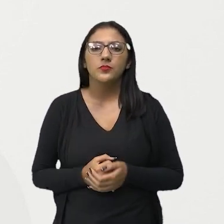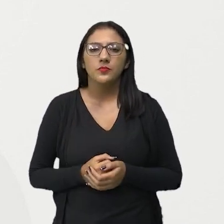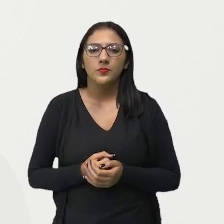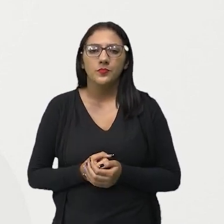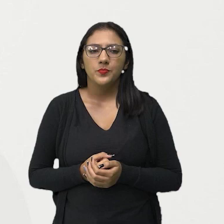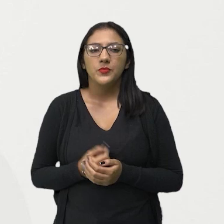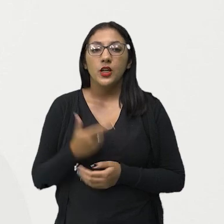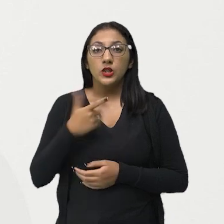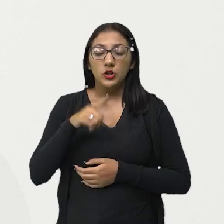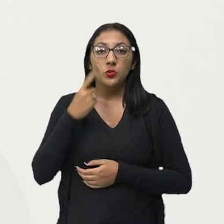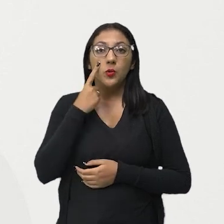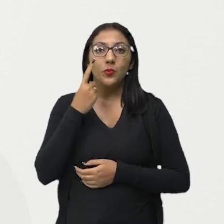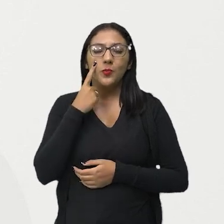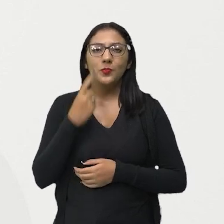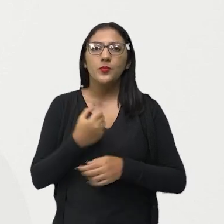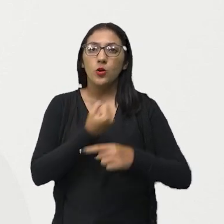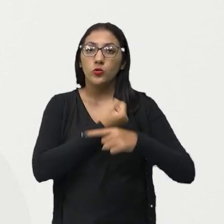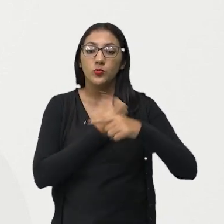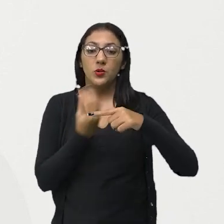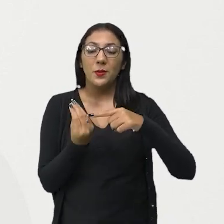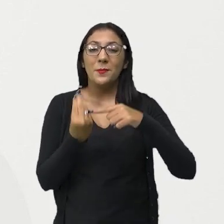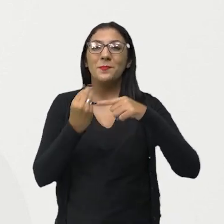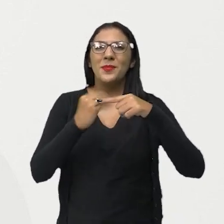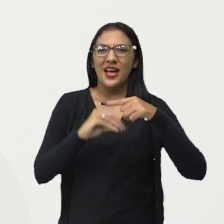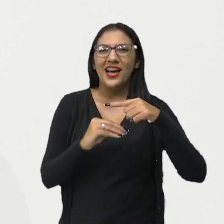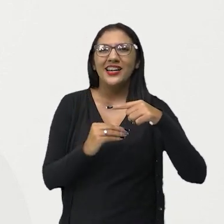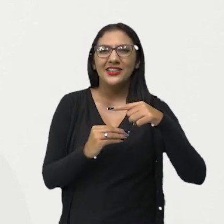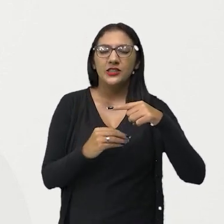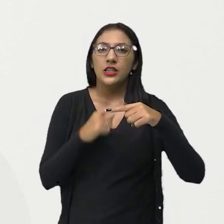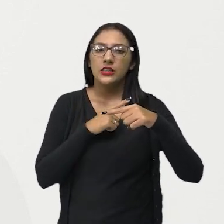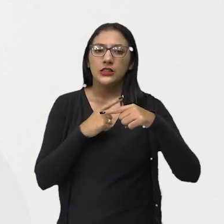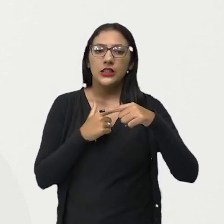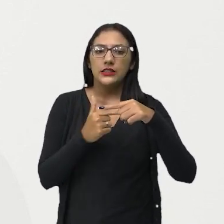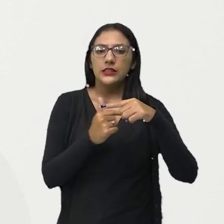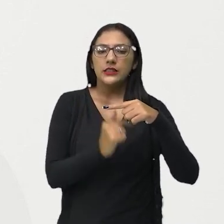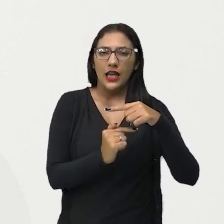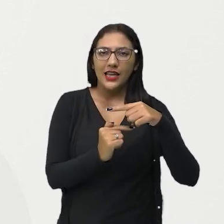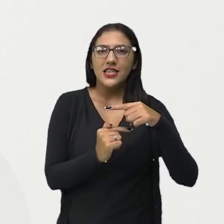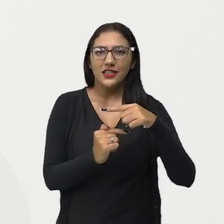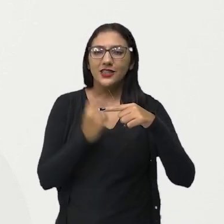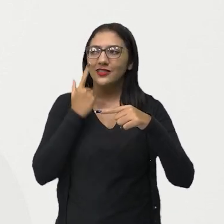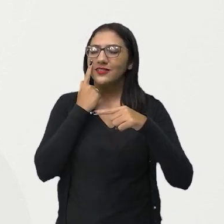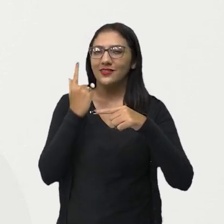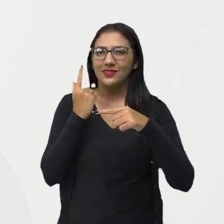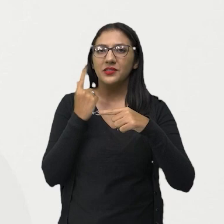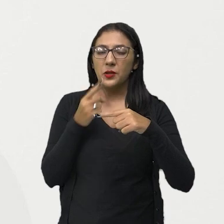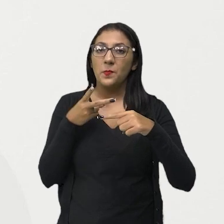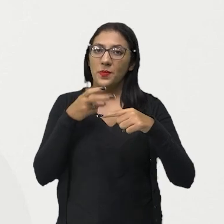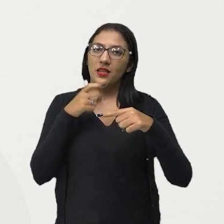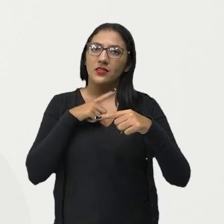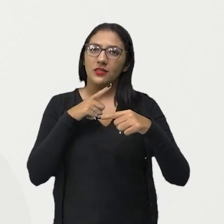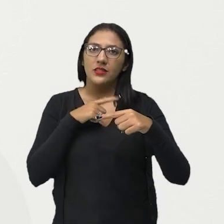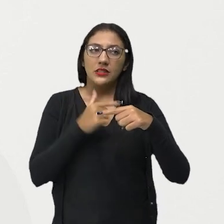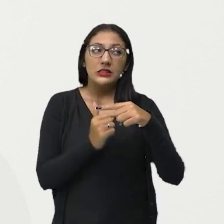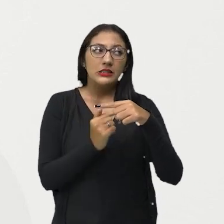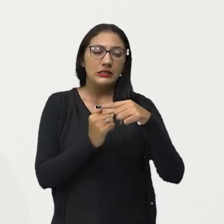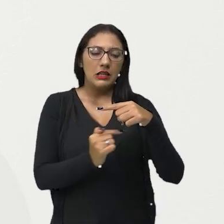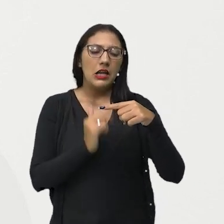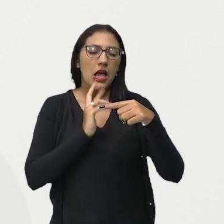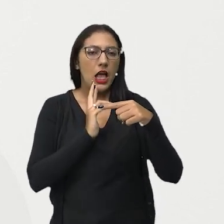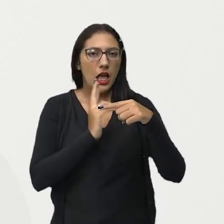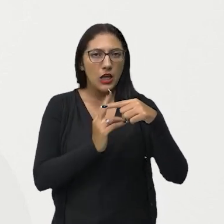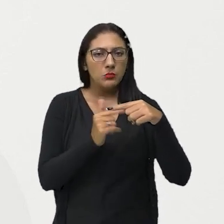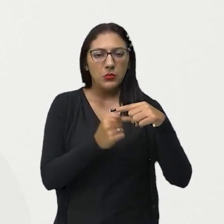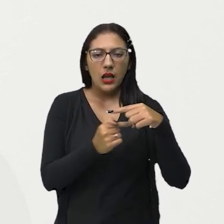novamente, né, os denominadores, todos eles com o mesmo valor. No caso aí é 7, não